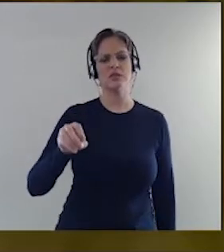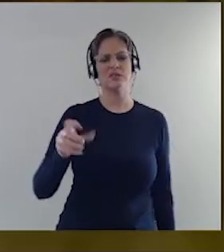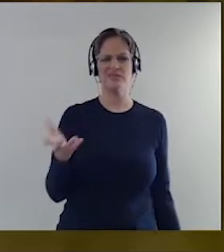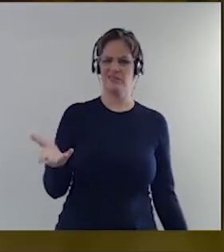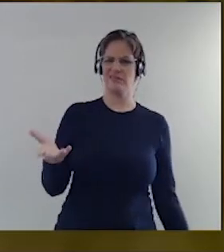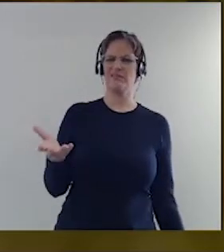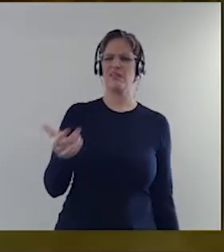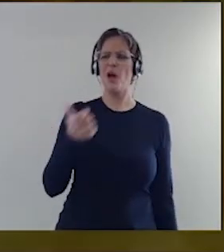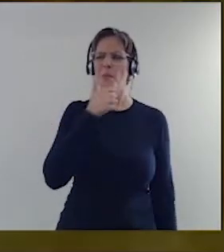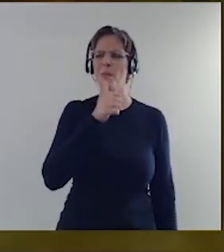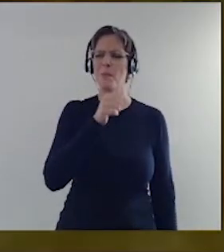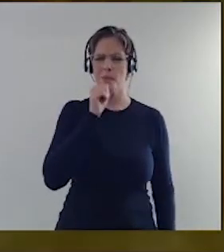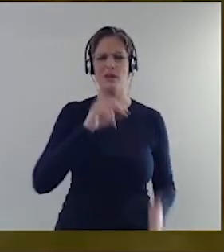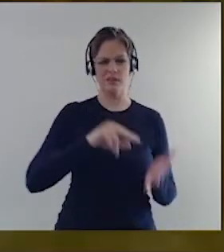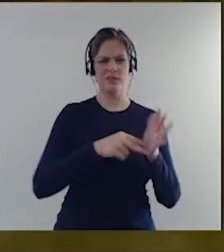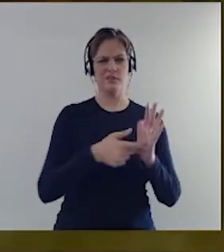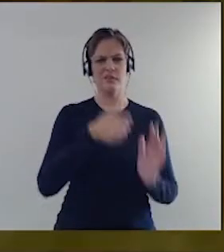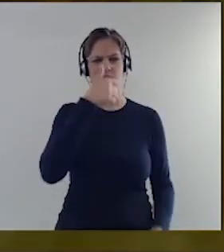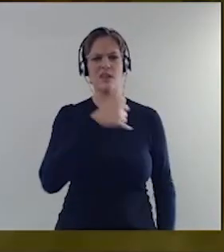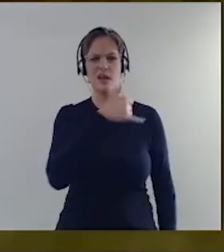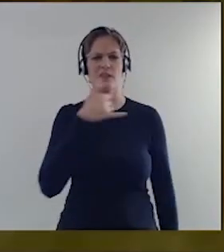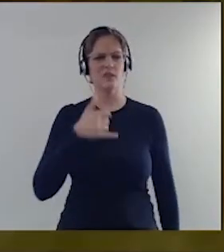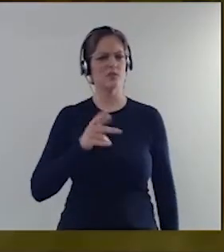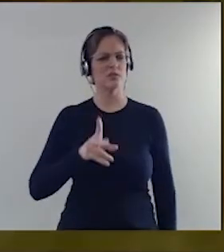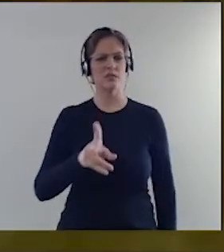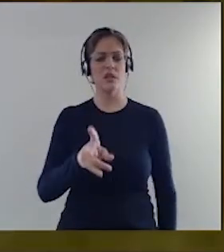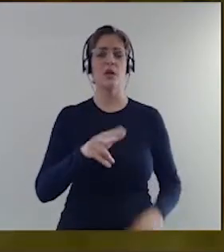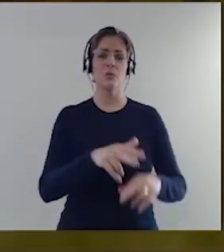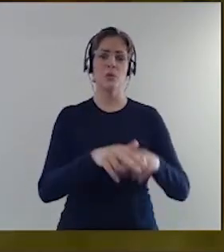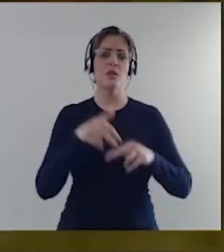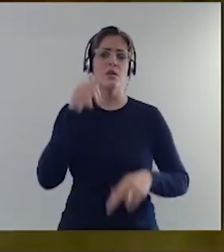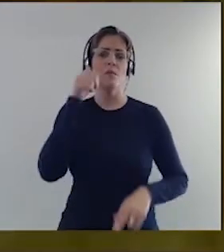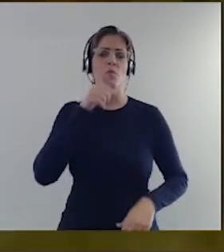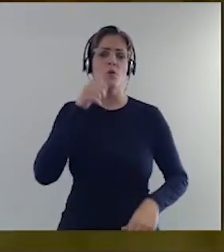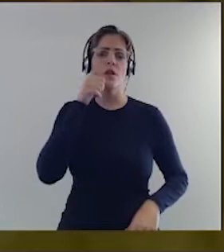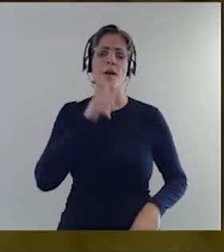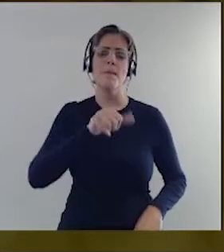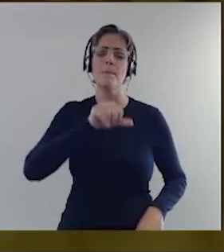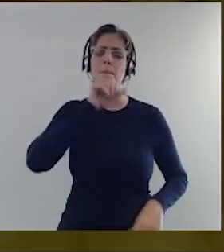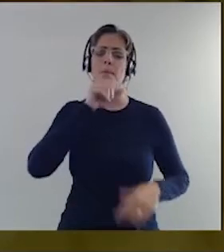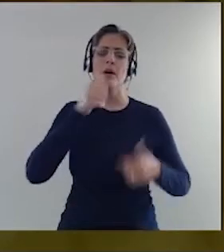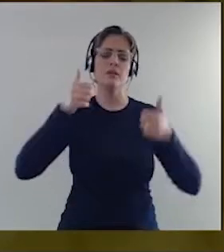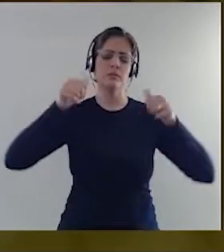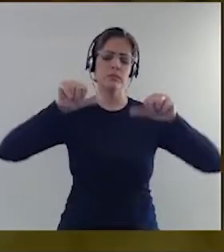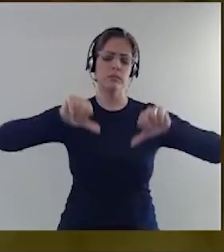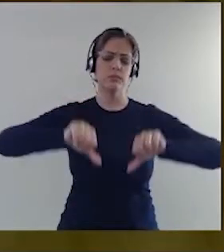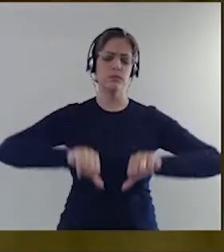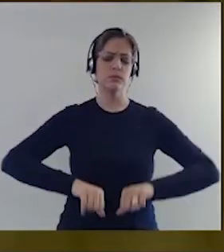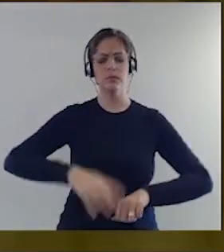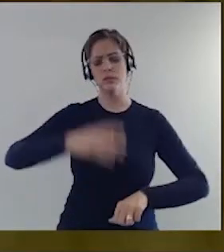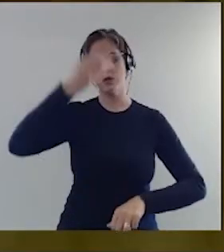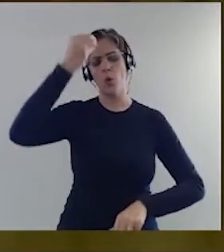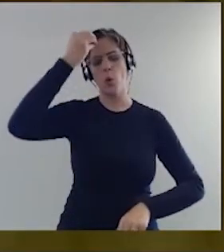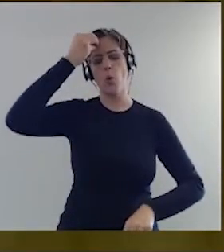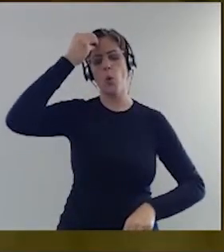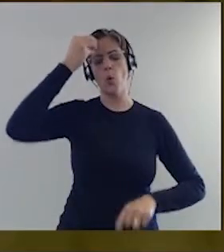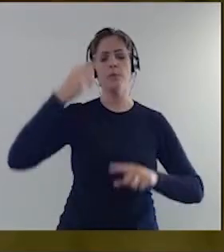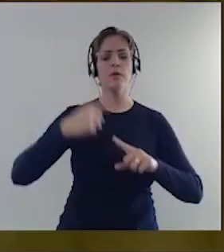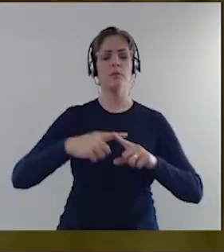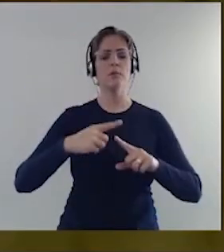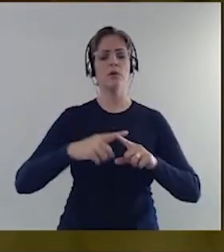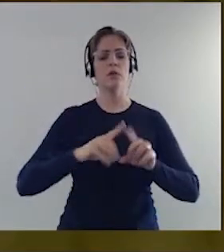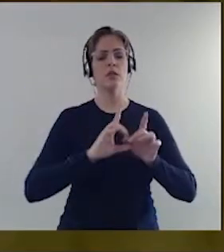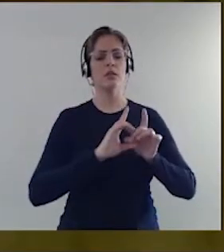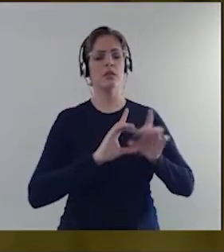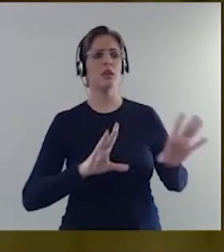ligada ao sacrifício, tanto que as mães sucumbiam com forte sentimento de culpa quando tinham que ceder